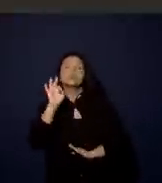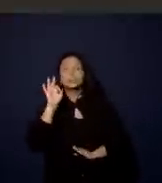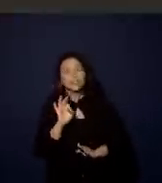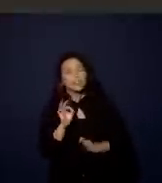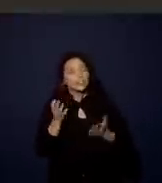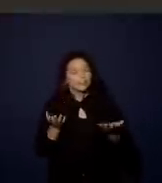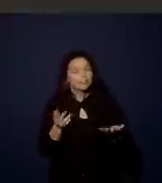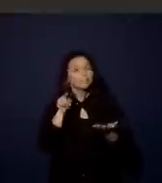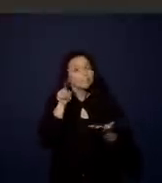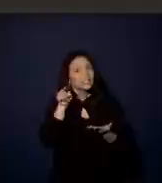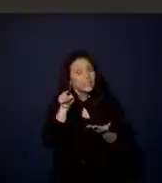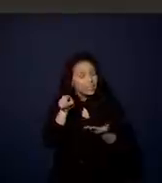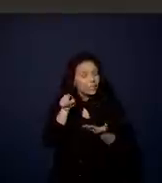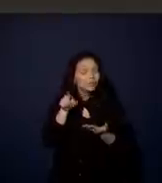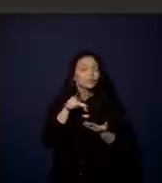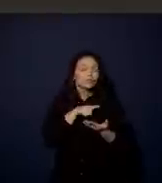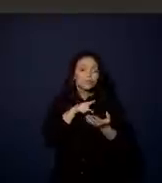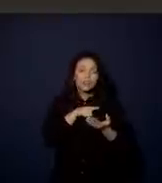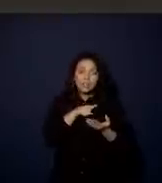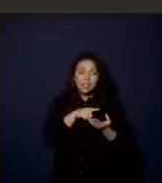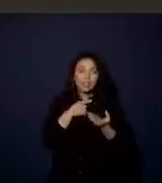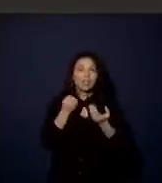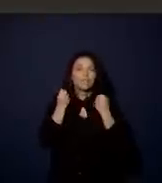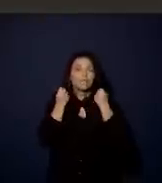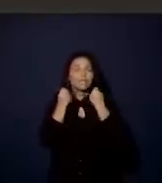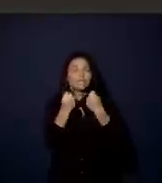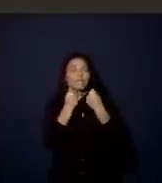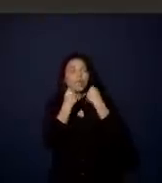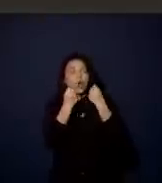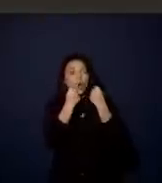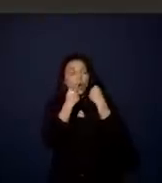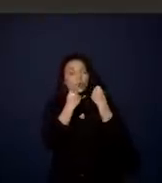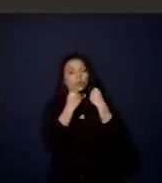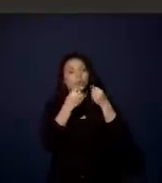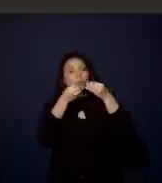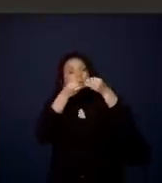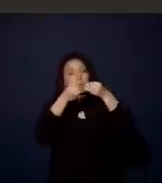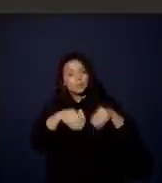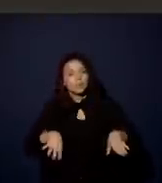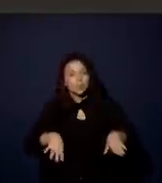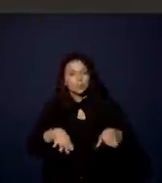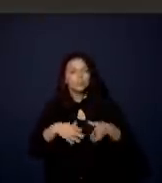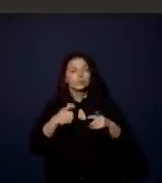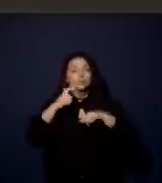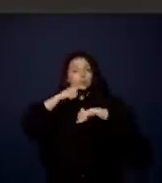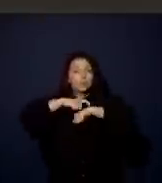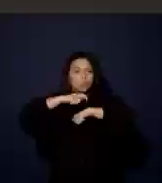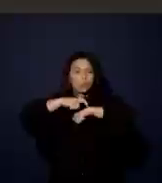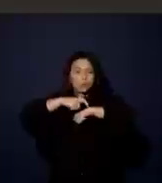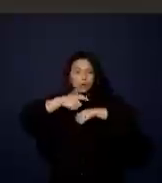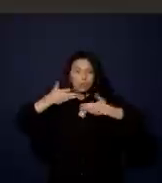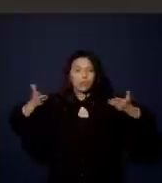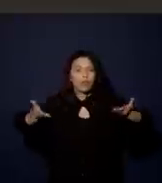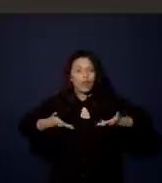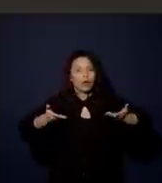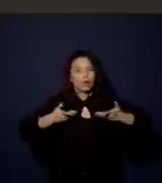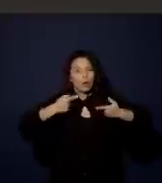isso tem uma implicação forte no que diz respeito ao cenário competitivo